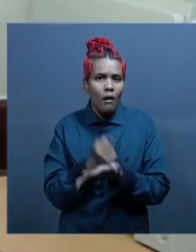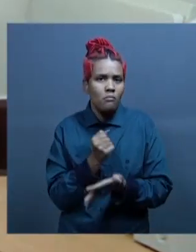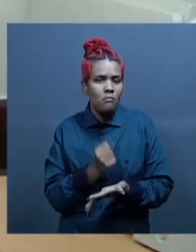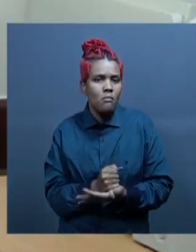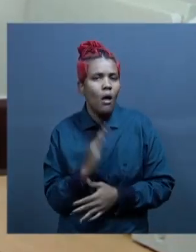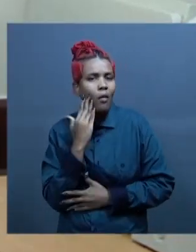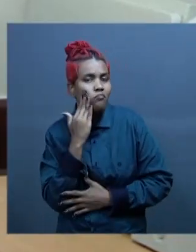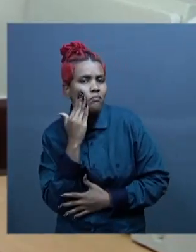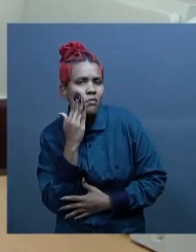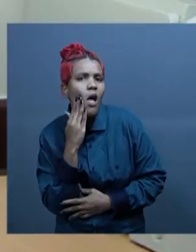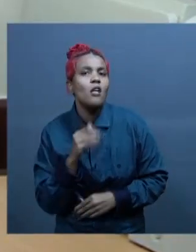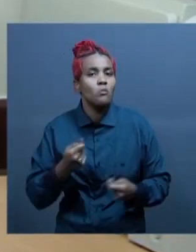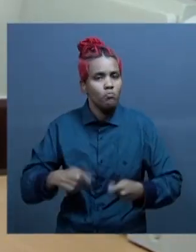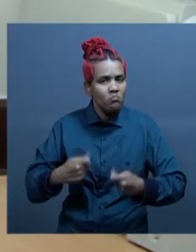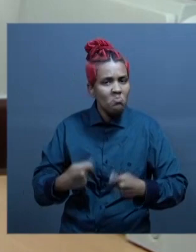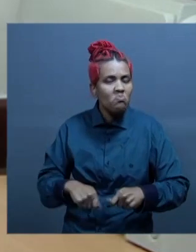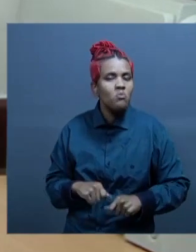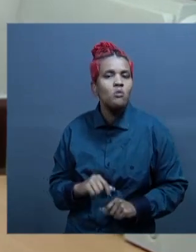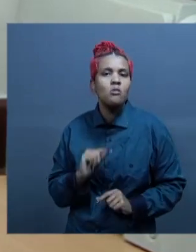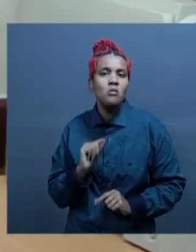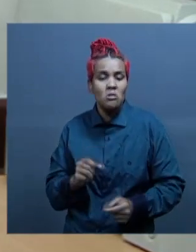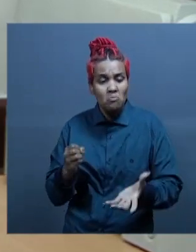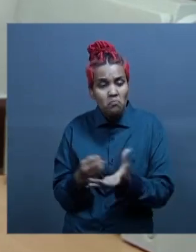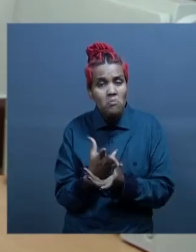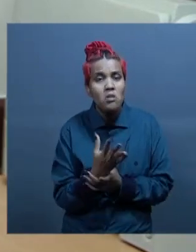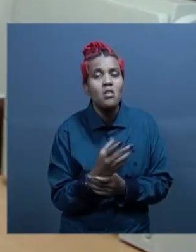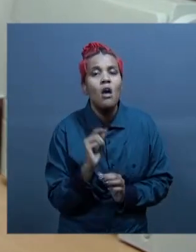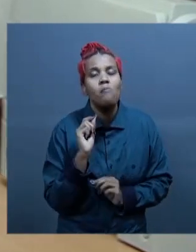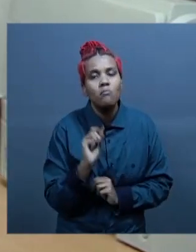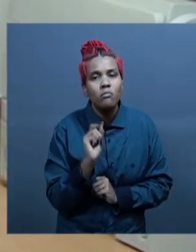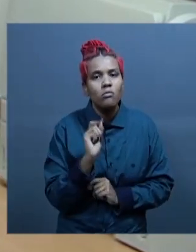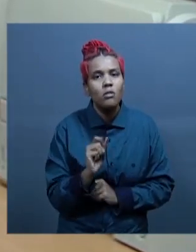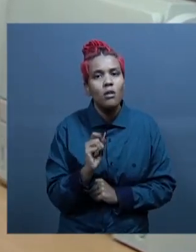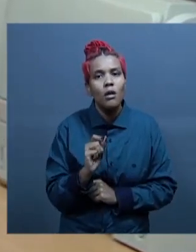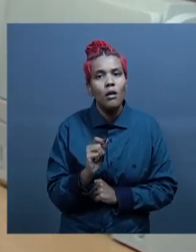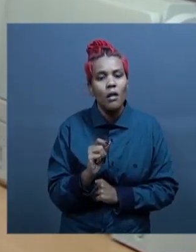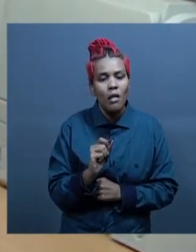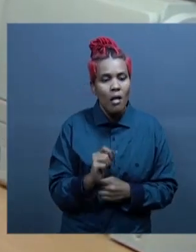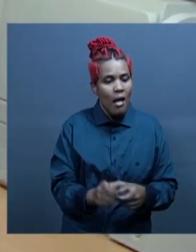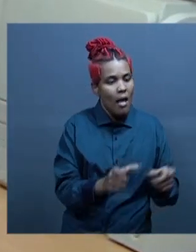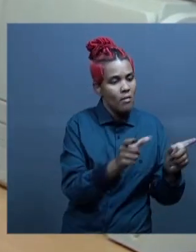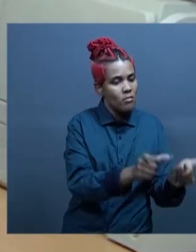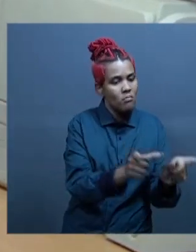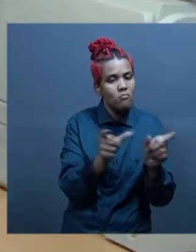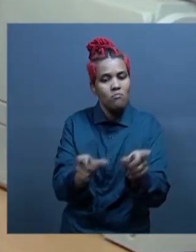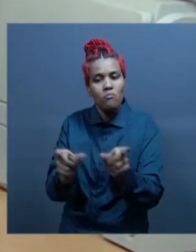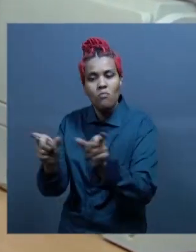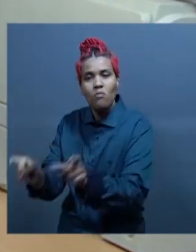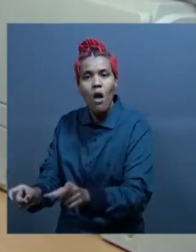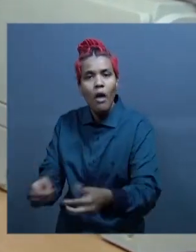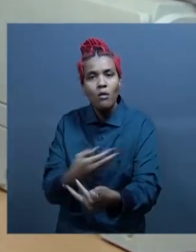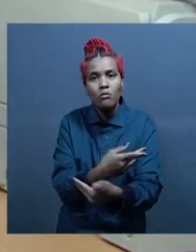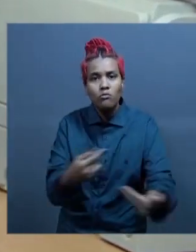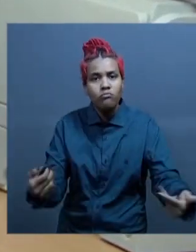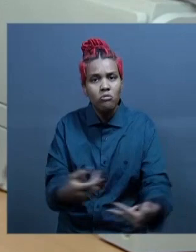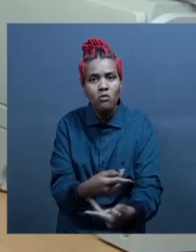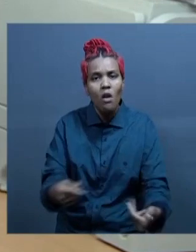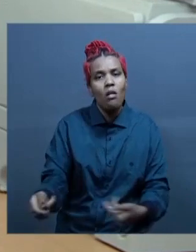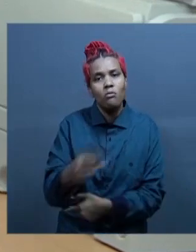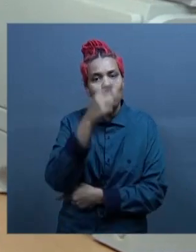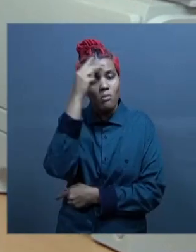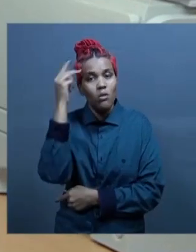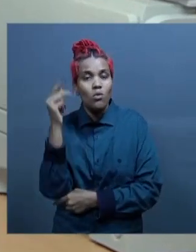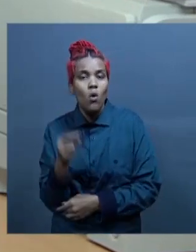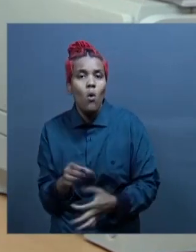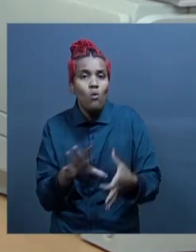a necessidade de criar essa essa capilaridade com públicos diversos uma vez que os contextos